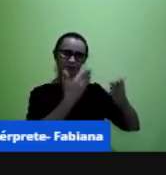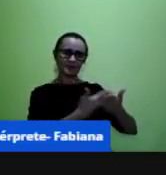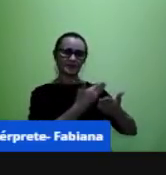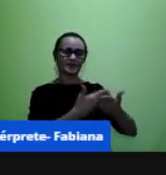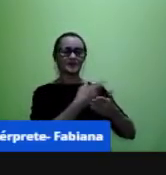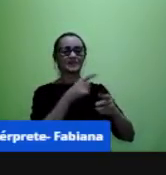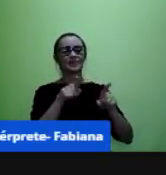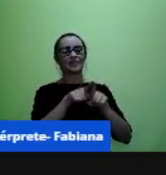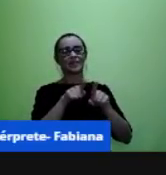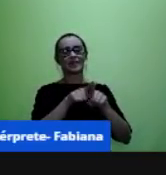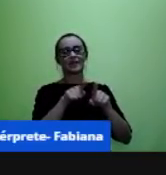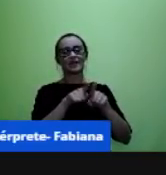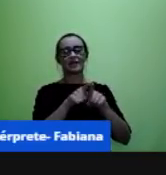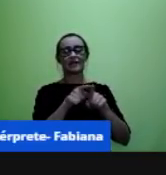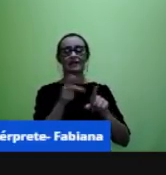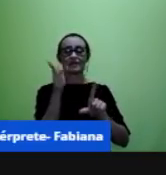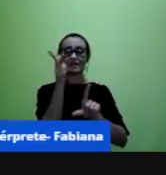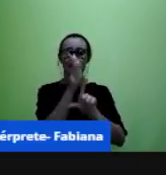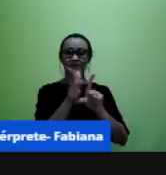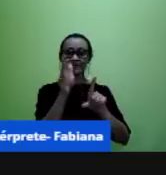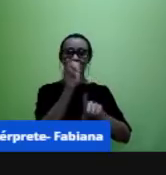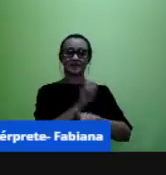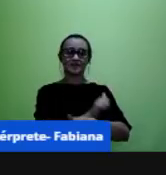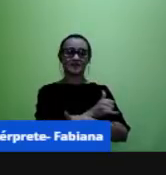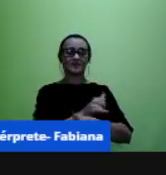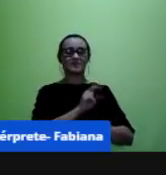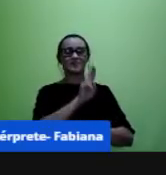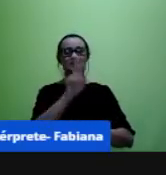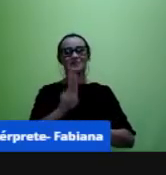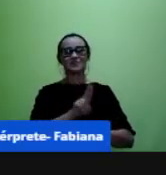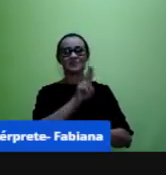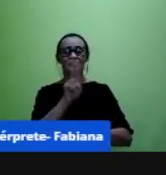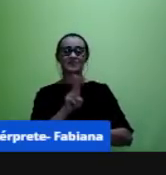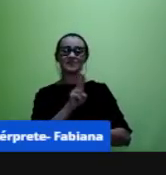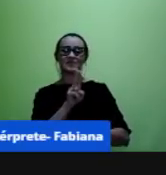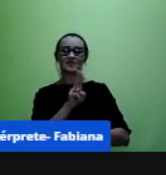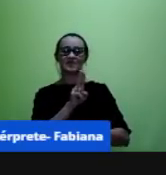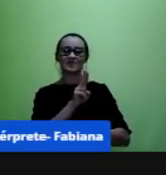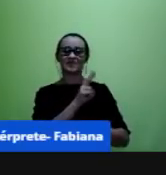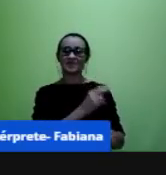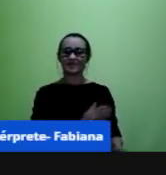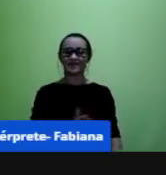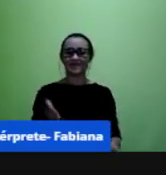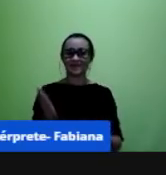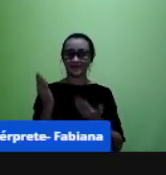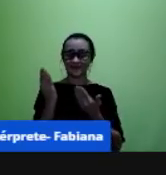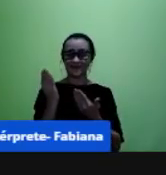YouTube. Eu utilizo mesmo, muito a ferramenta do meu coração.